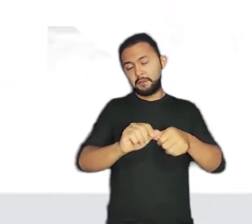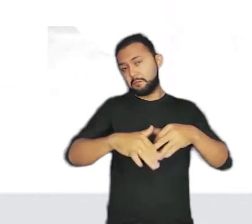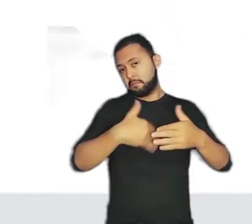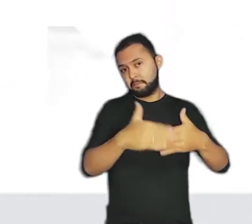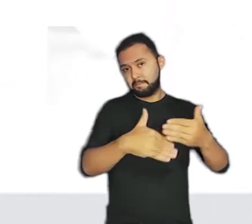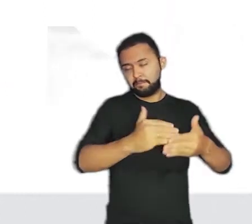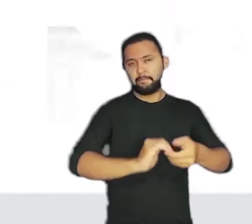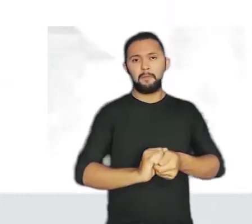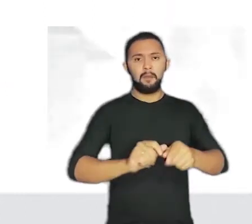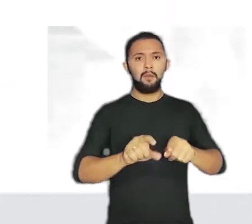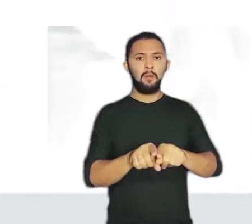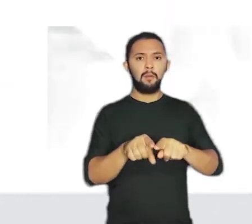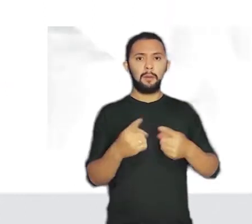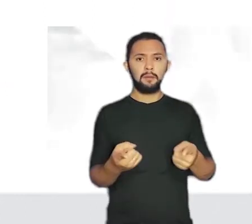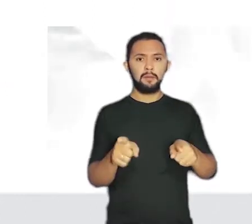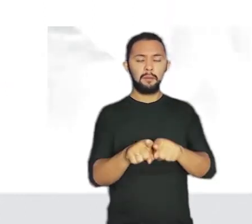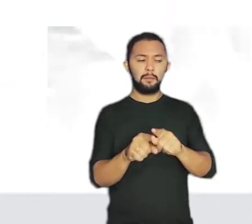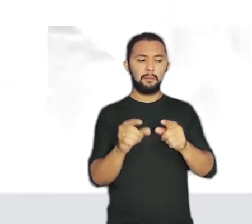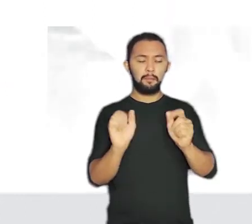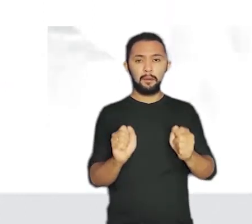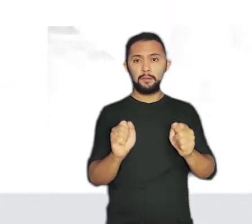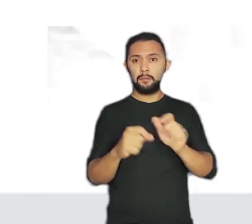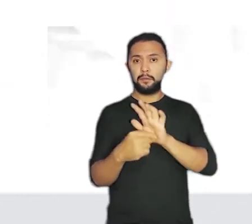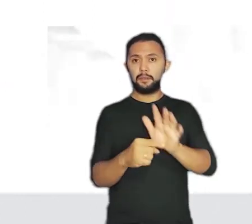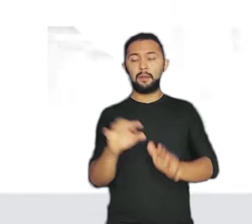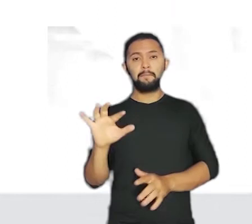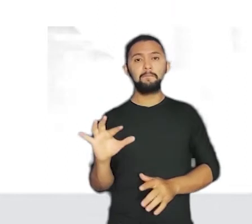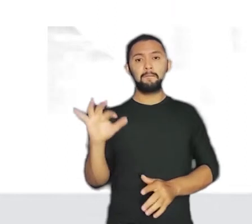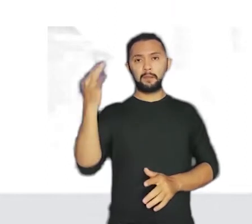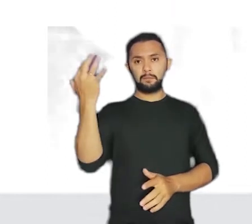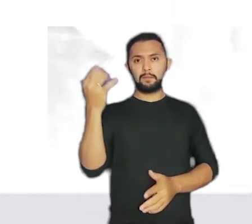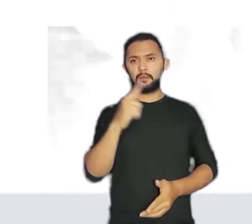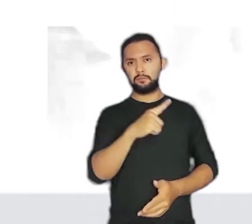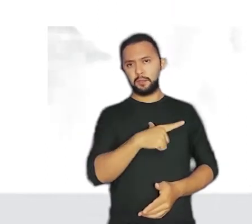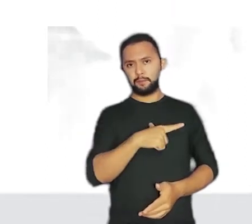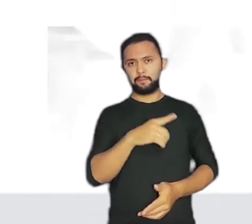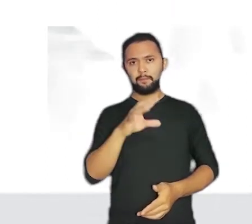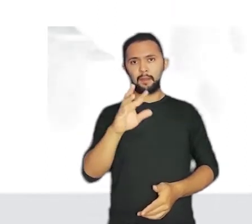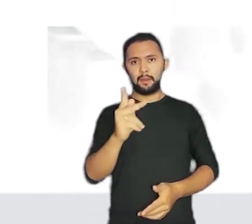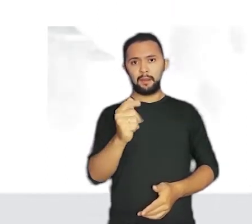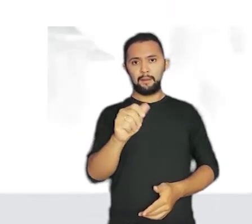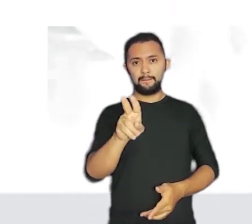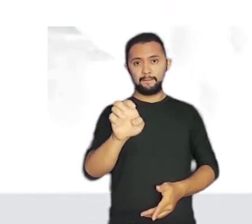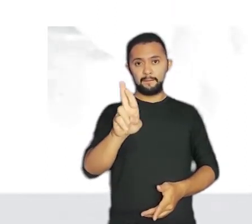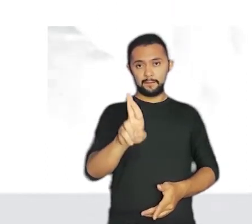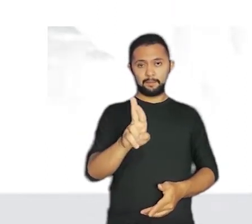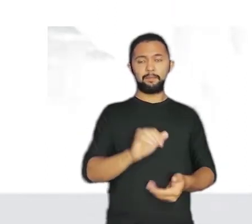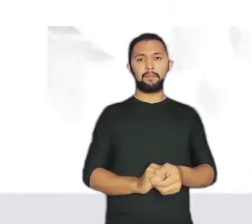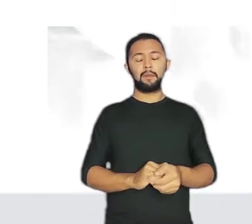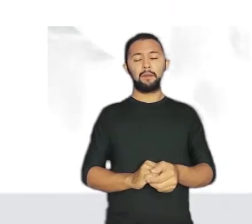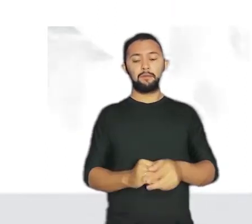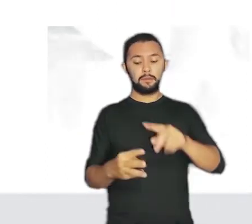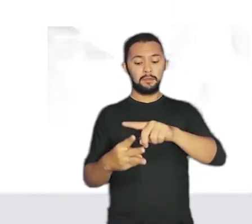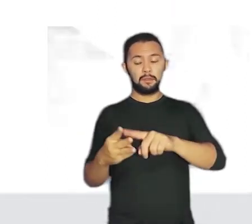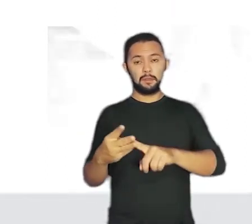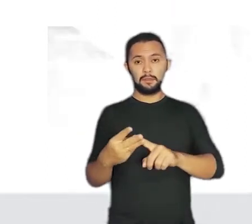Ou a existência de algo, de acontecimento de algo, é o verbo haver, tá? Então, nesses três casos aí o sujeito vai ser inexistente.